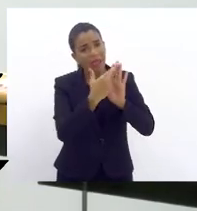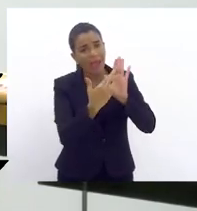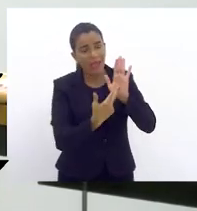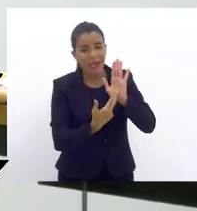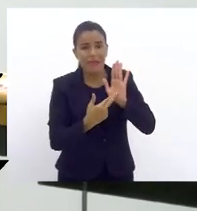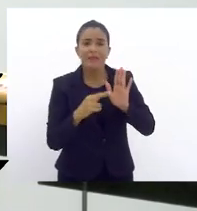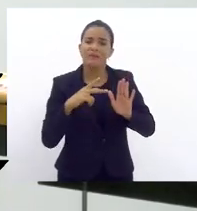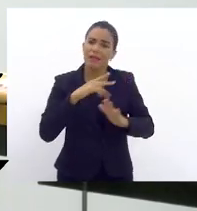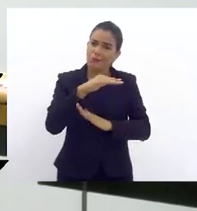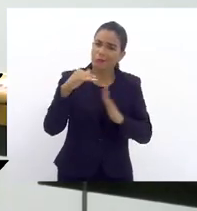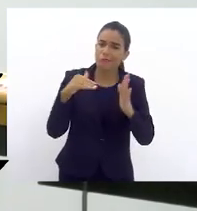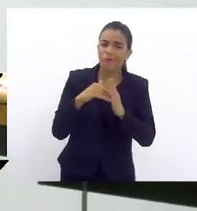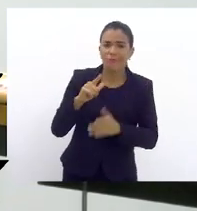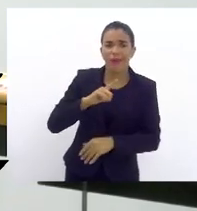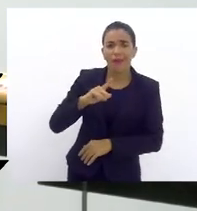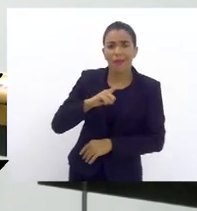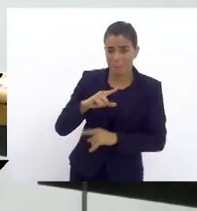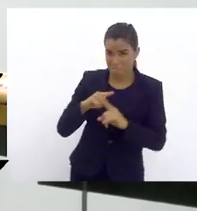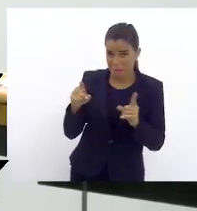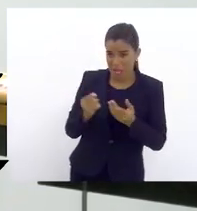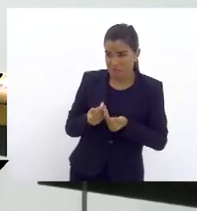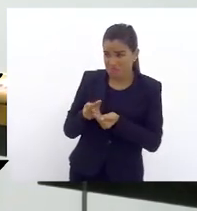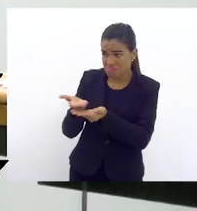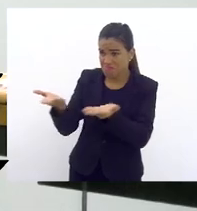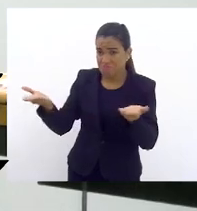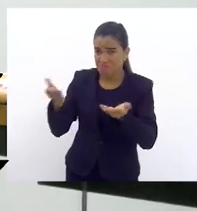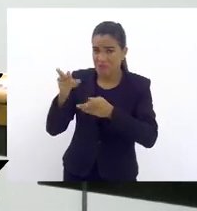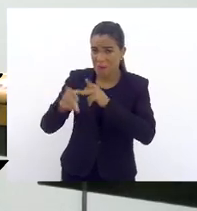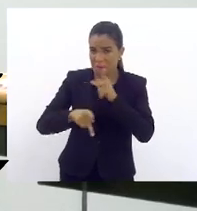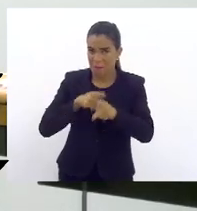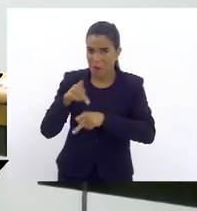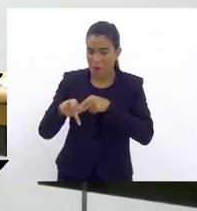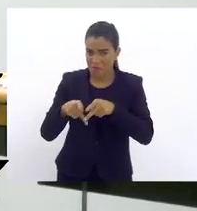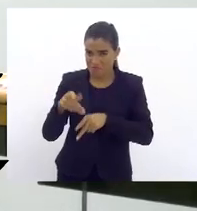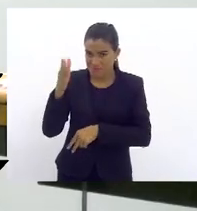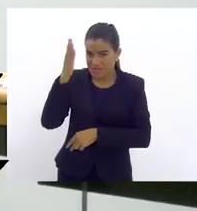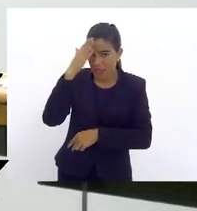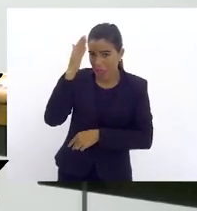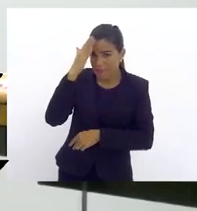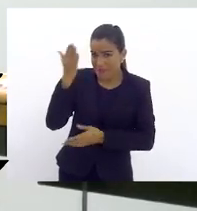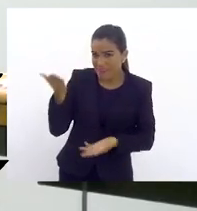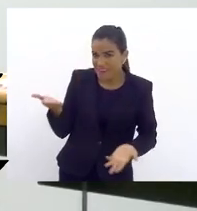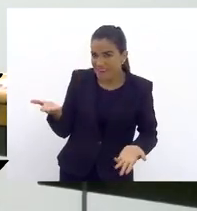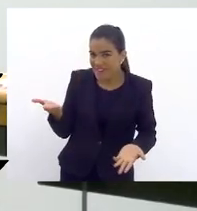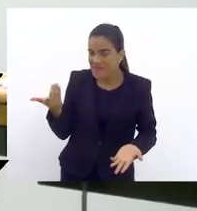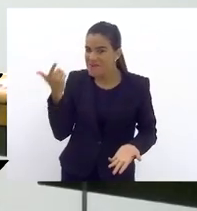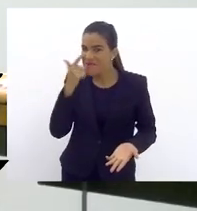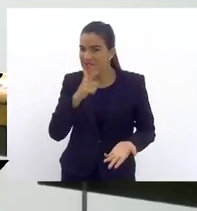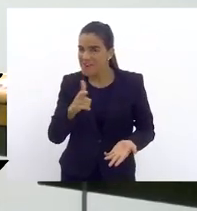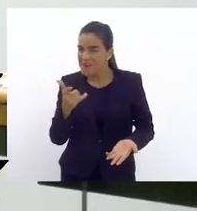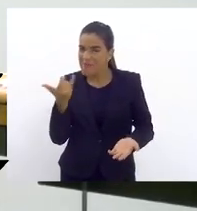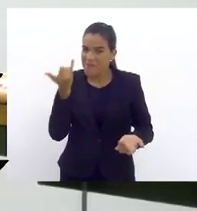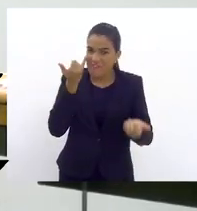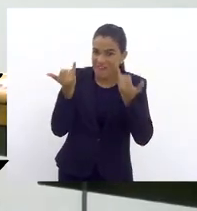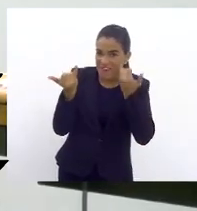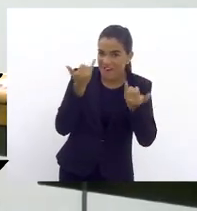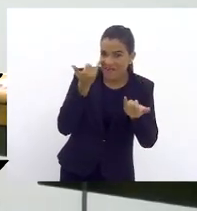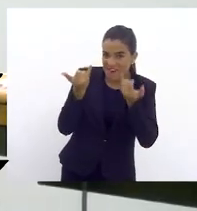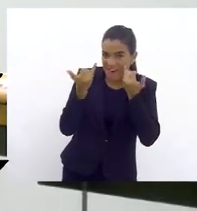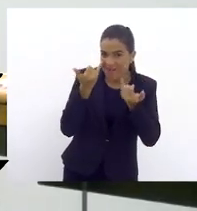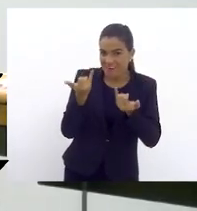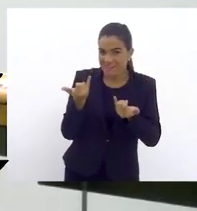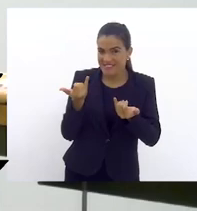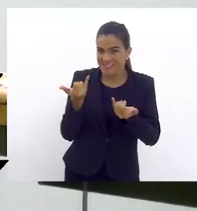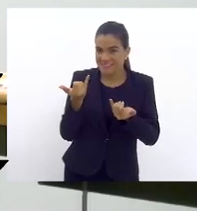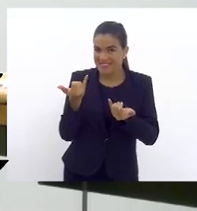existe tudo mas isso chega ao nosso povo o nosso povo sabe como acessar ter direito até Plenitude